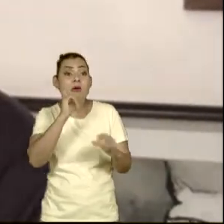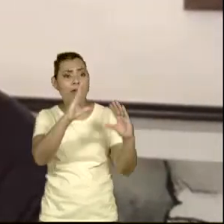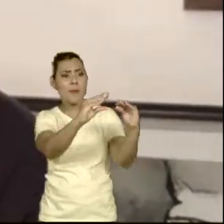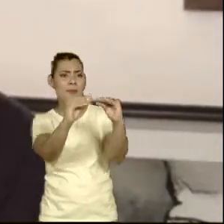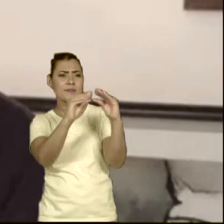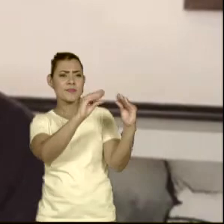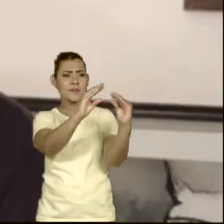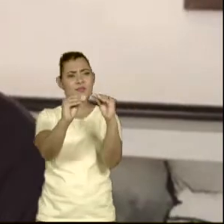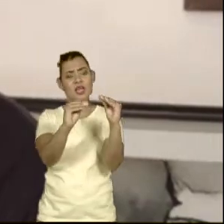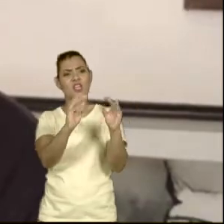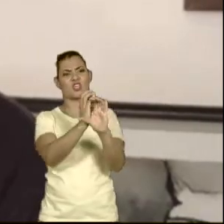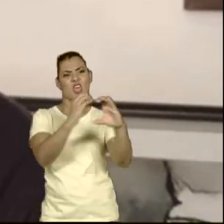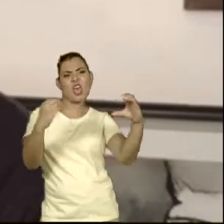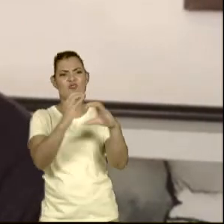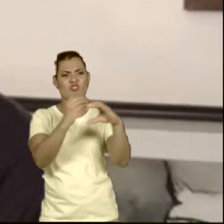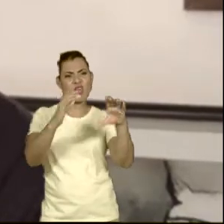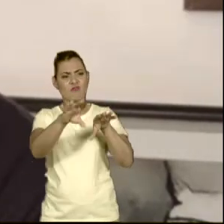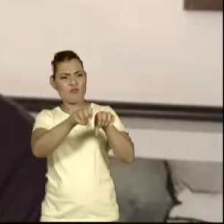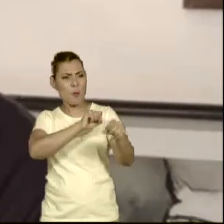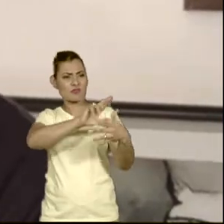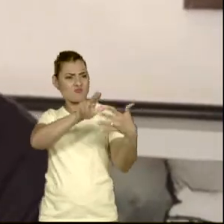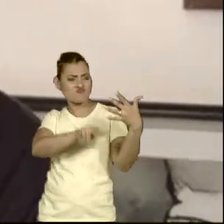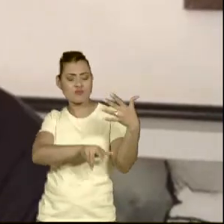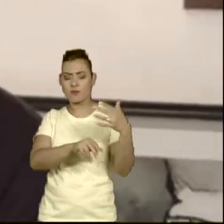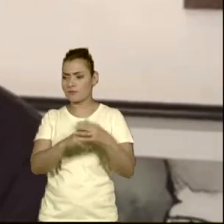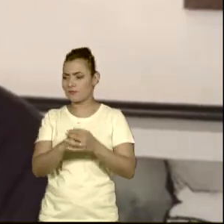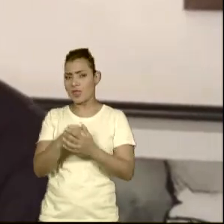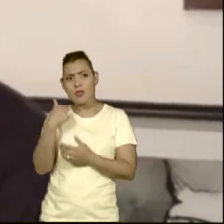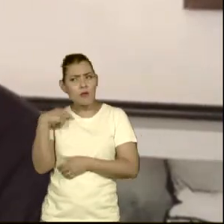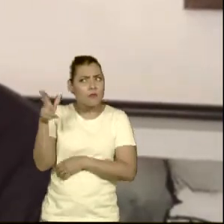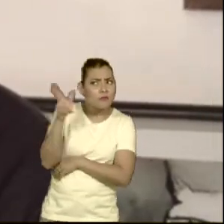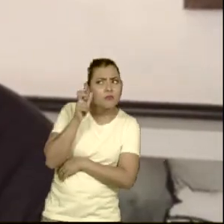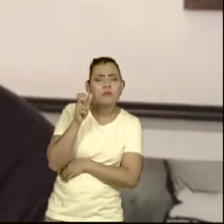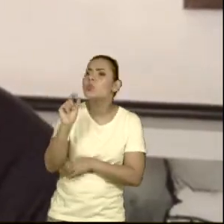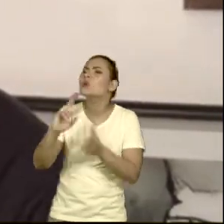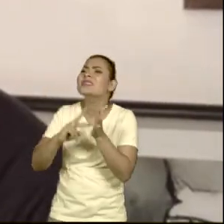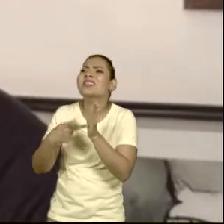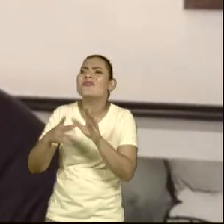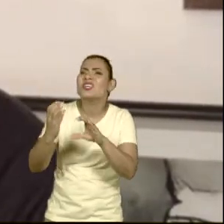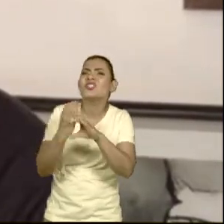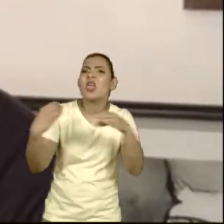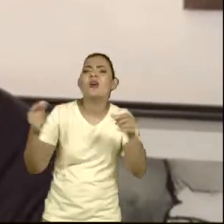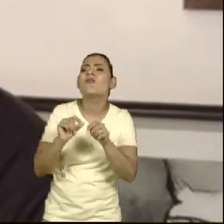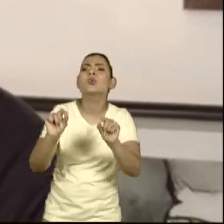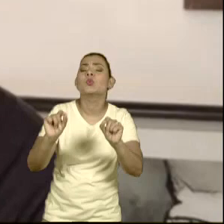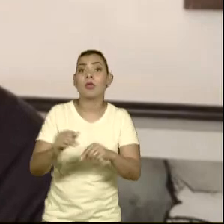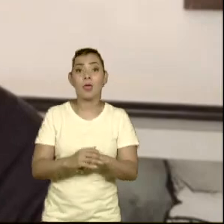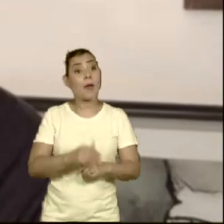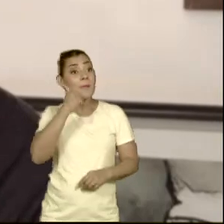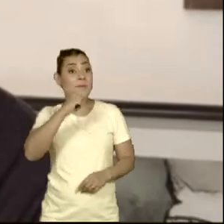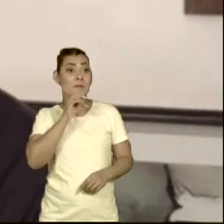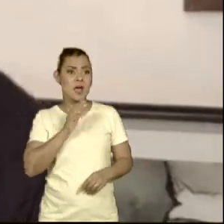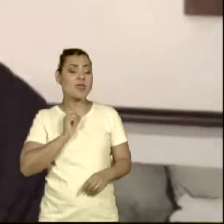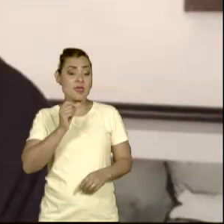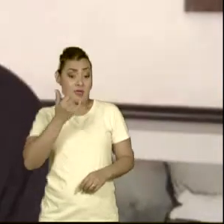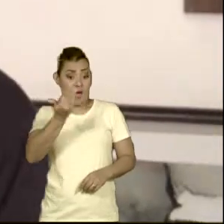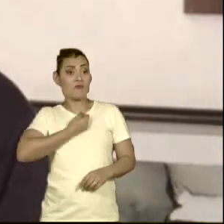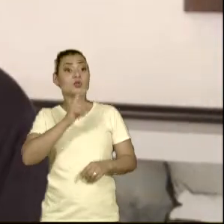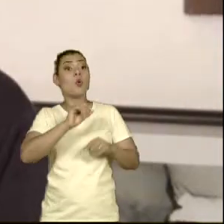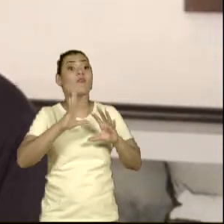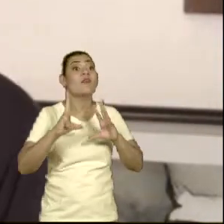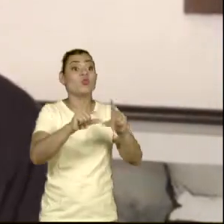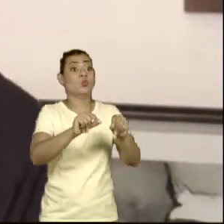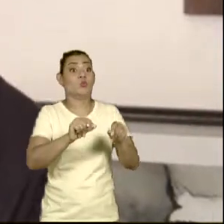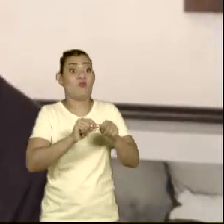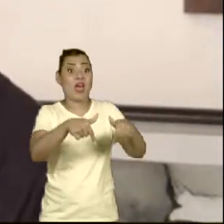ah, engenheiro, engenheiro, engenheiro, engenheiro, me lembro de perguntar para ela, mãe, o faz um engenheiro? Ela falou, engenheiro faz quase tudo, eu falei, quero ser engenheiro,